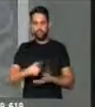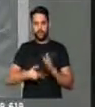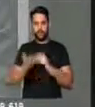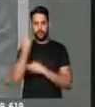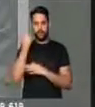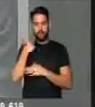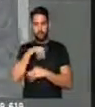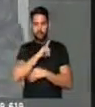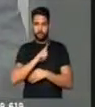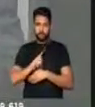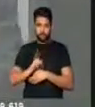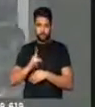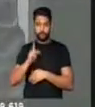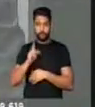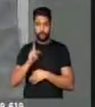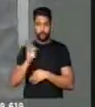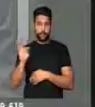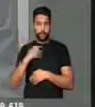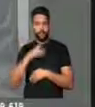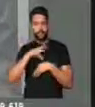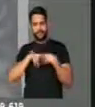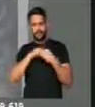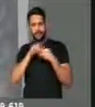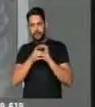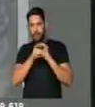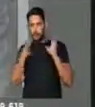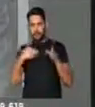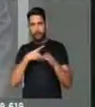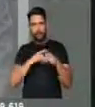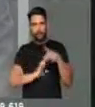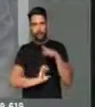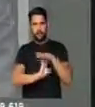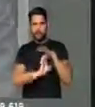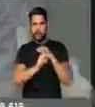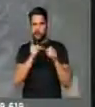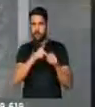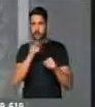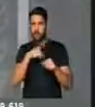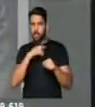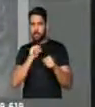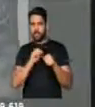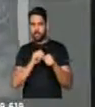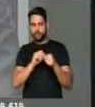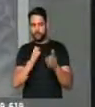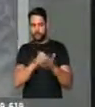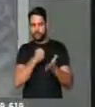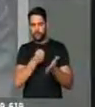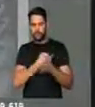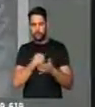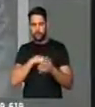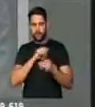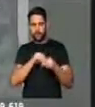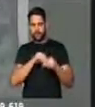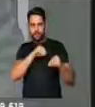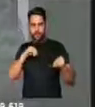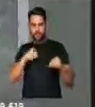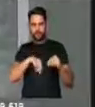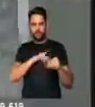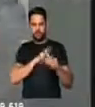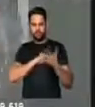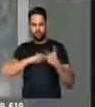anterior. Desamarrar a Petrobras dessas obrigações que lhe foram impostas é também desobrigá-la de